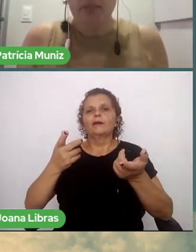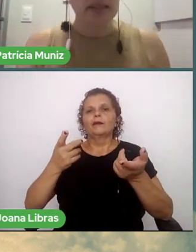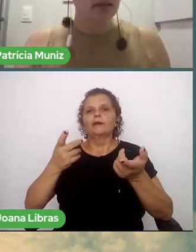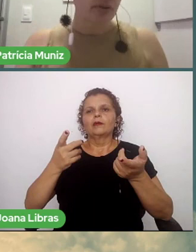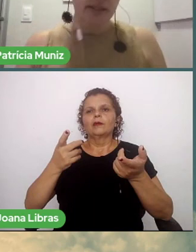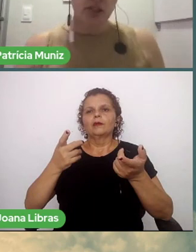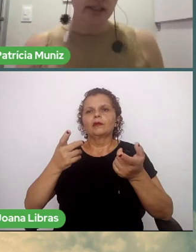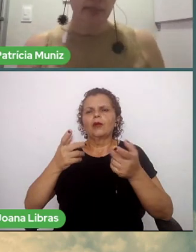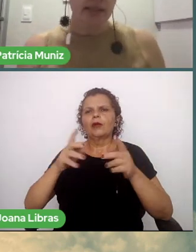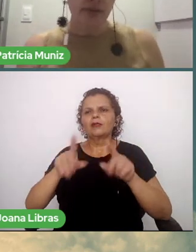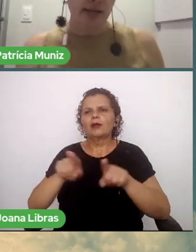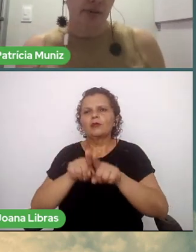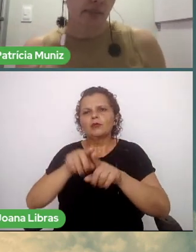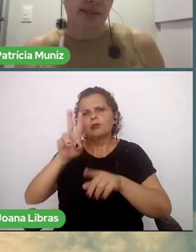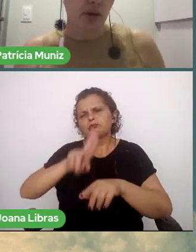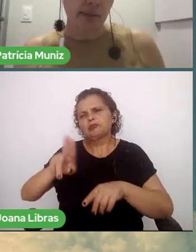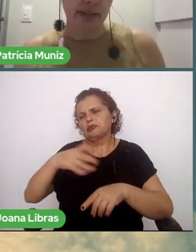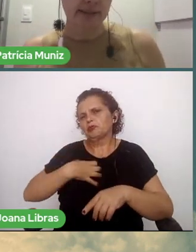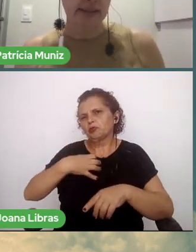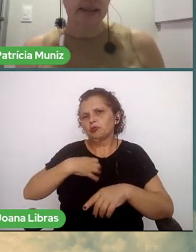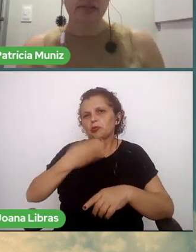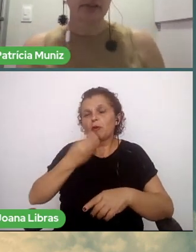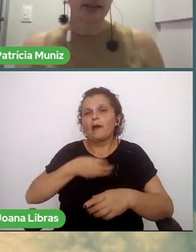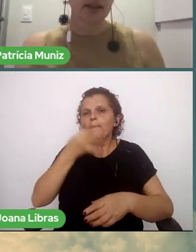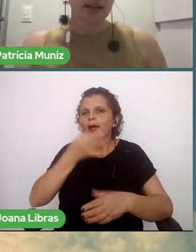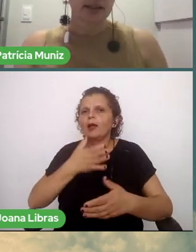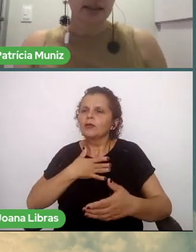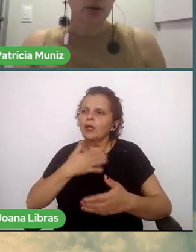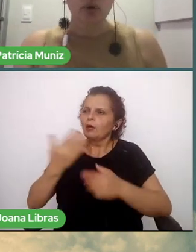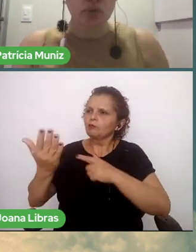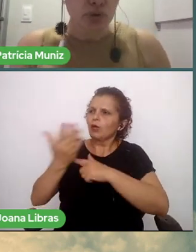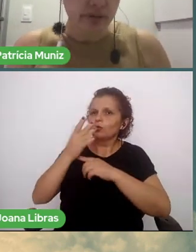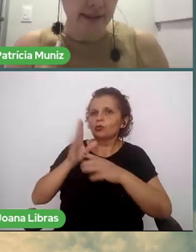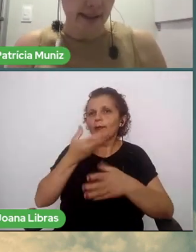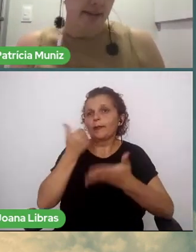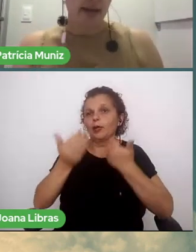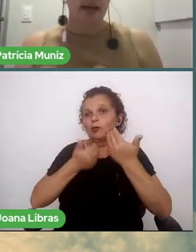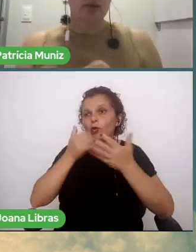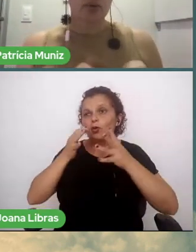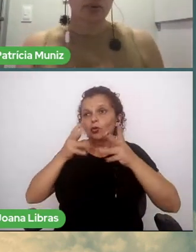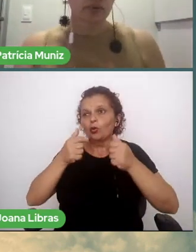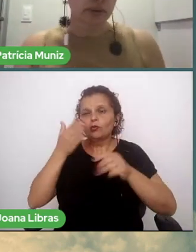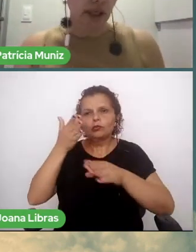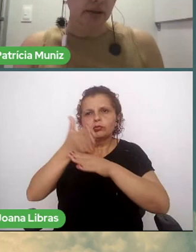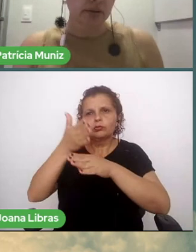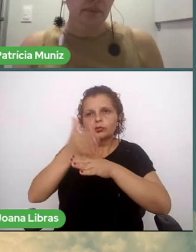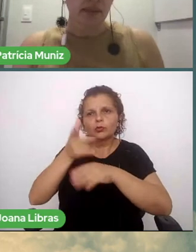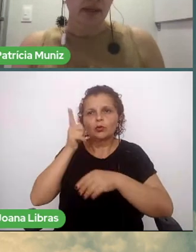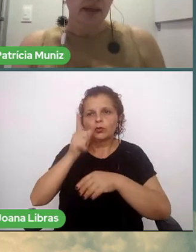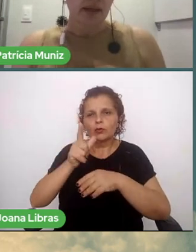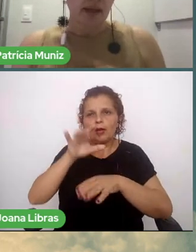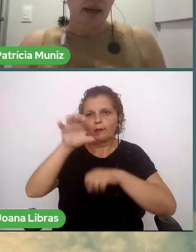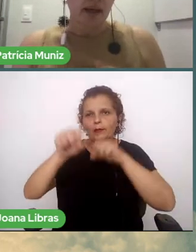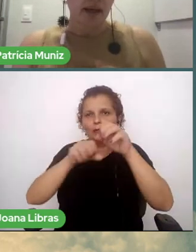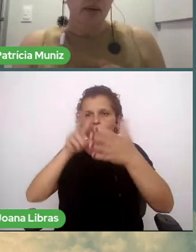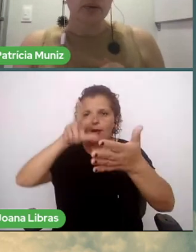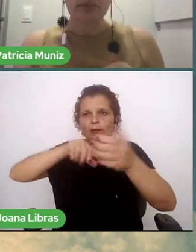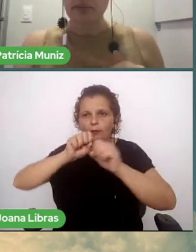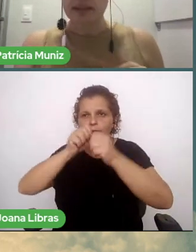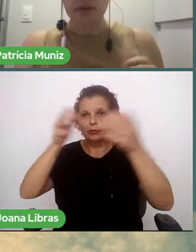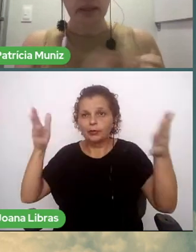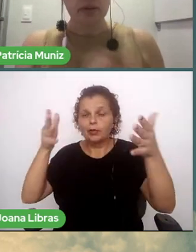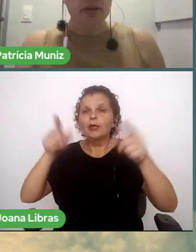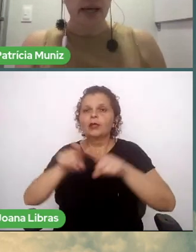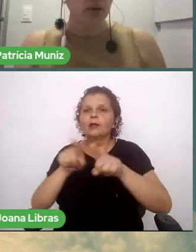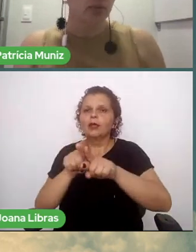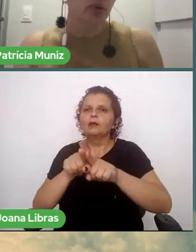A ferramenta que você achar que é mais fácil, que é mais colaborativa, que todo mundo vai ter acesso, certo?